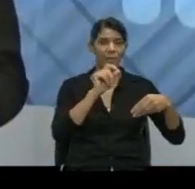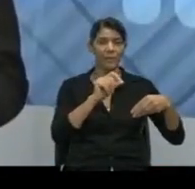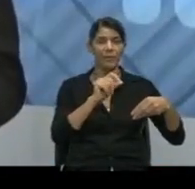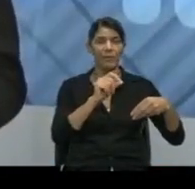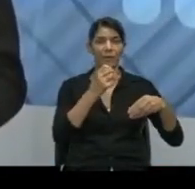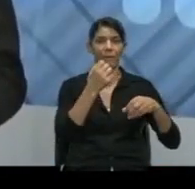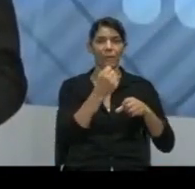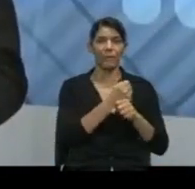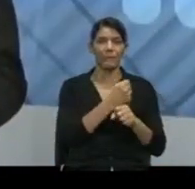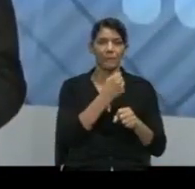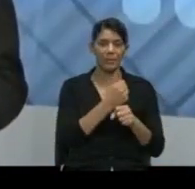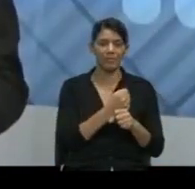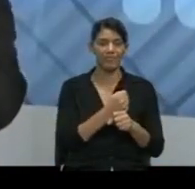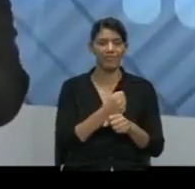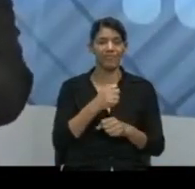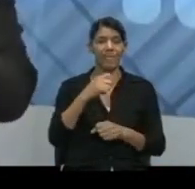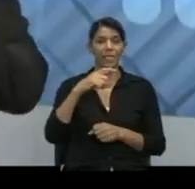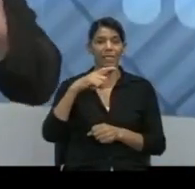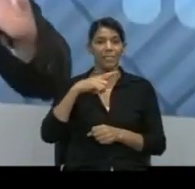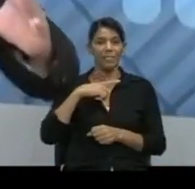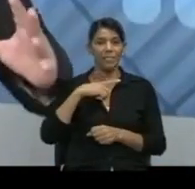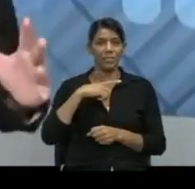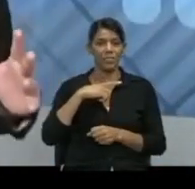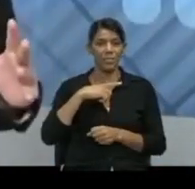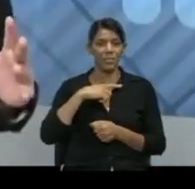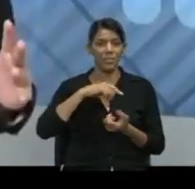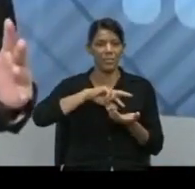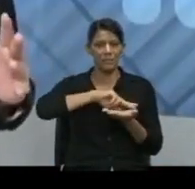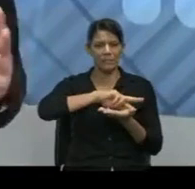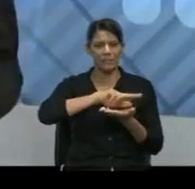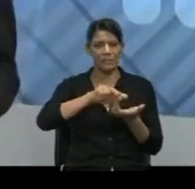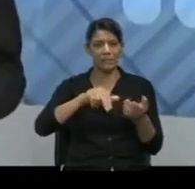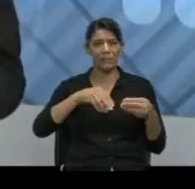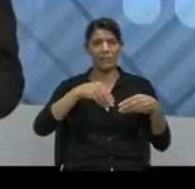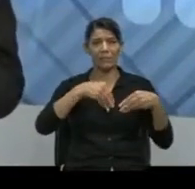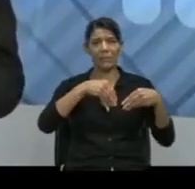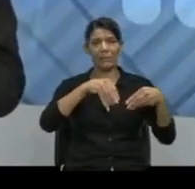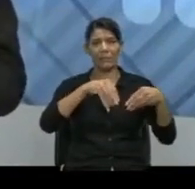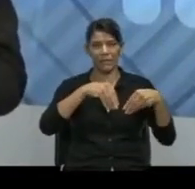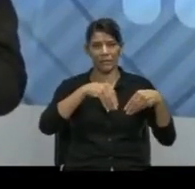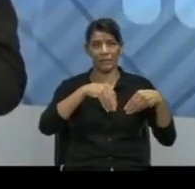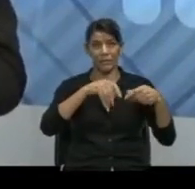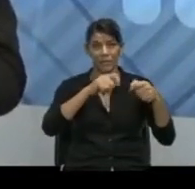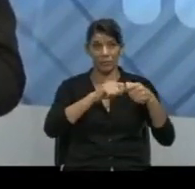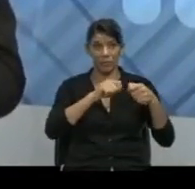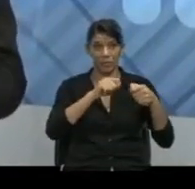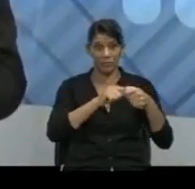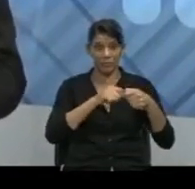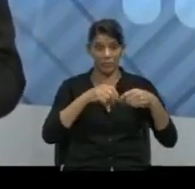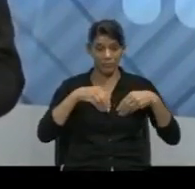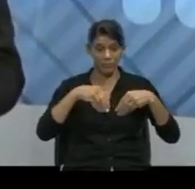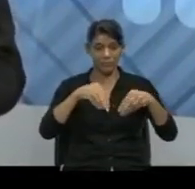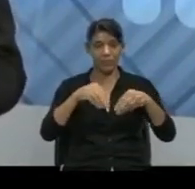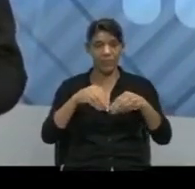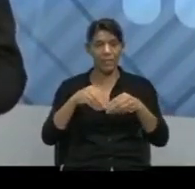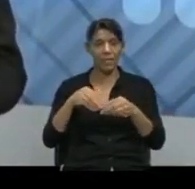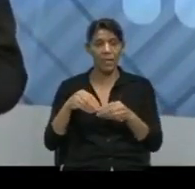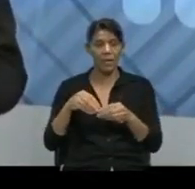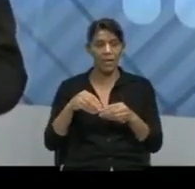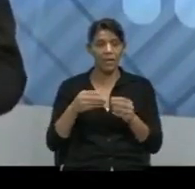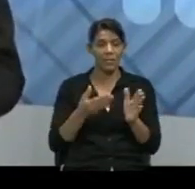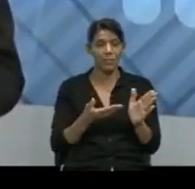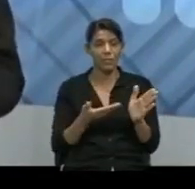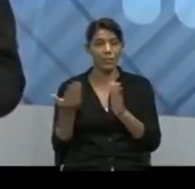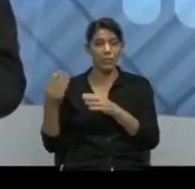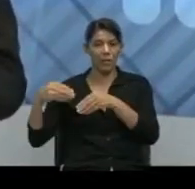daquela construção tinha um amontoado de terra. Que provavelmente quando ele fez o corte no terreno, ele jogou a terra toda para o